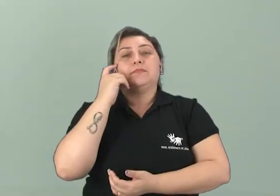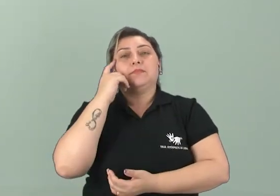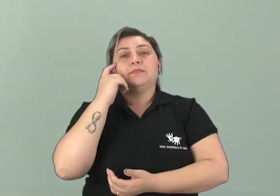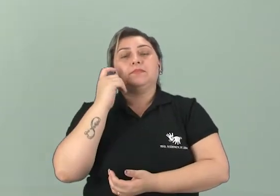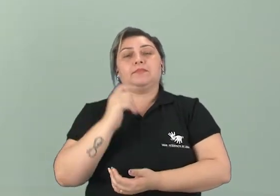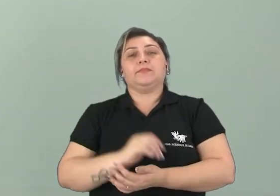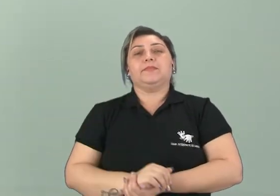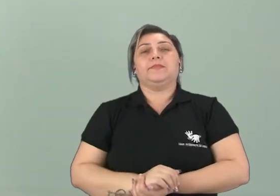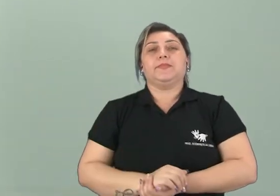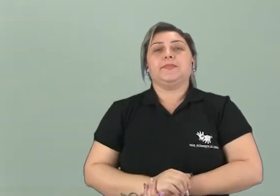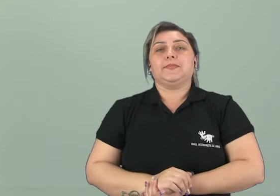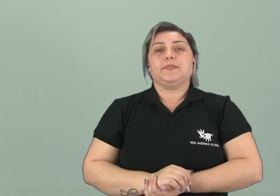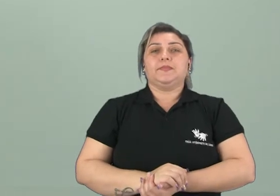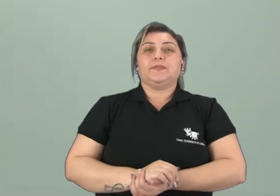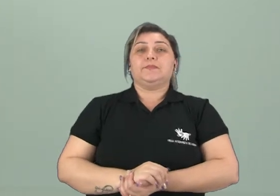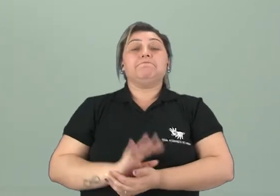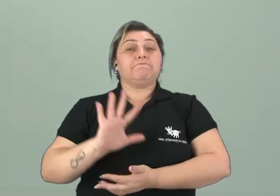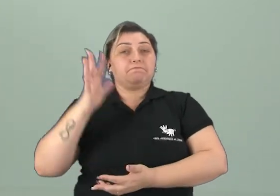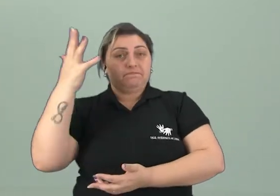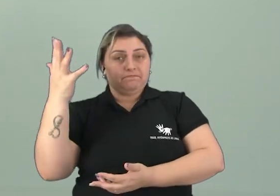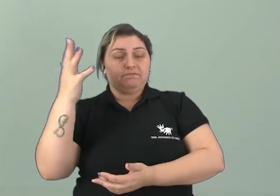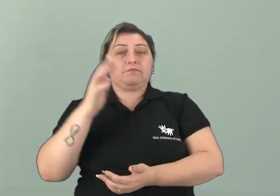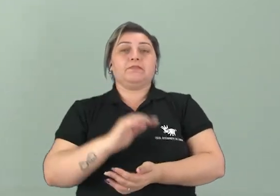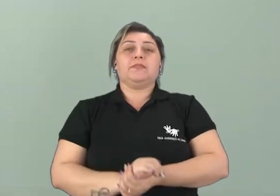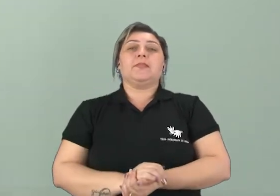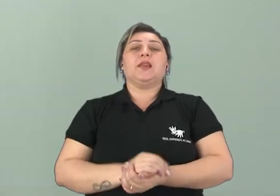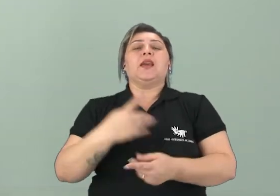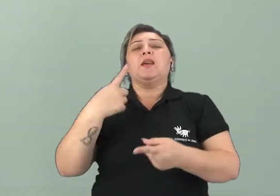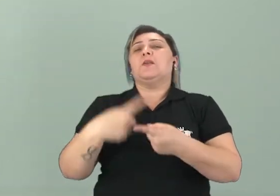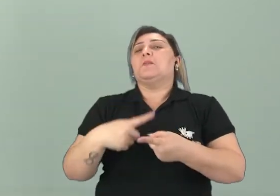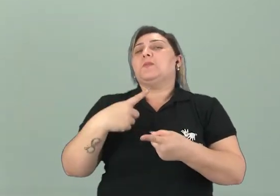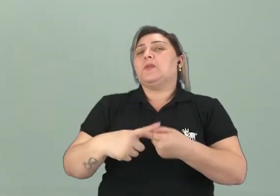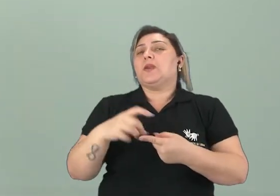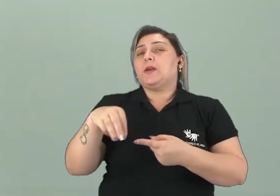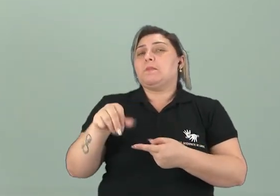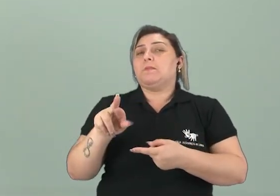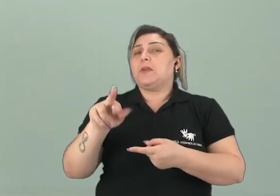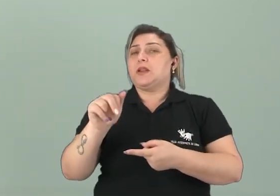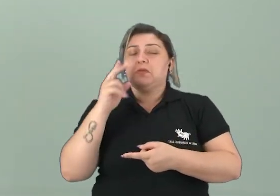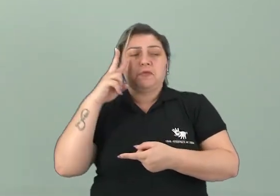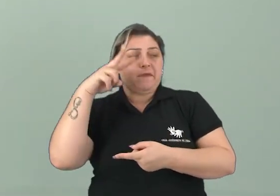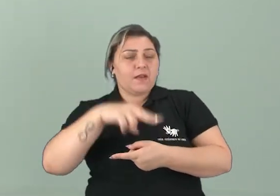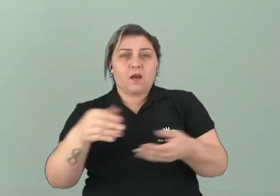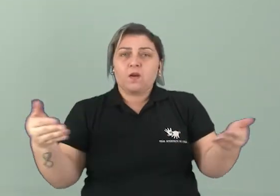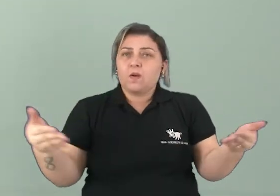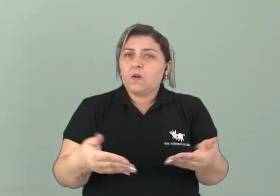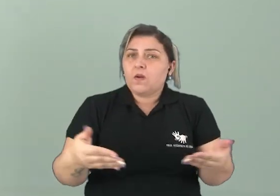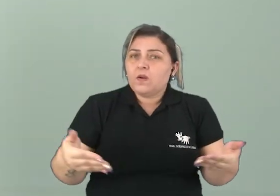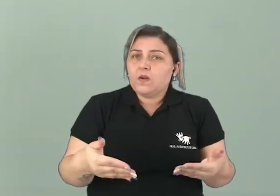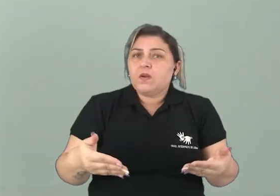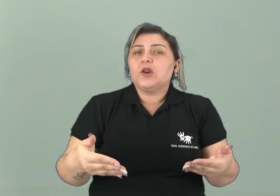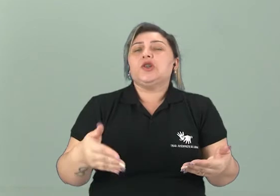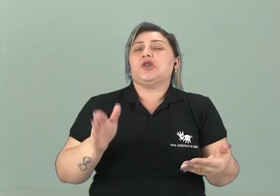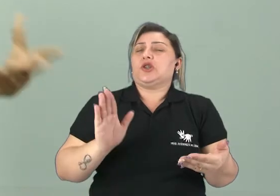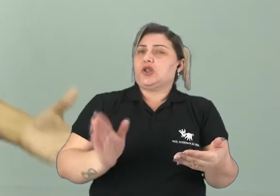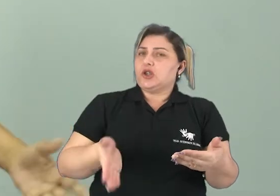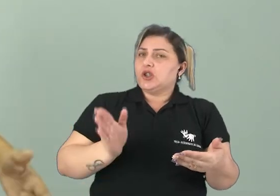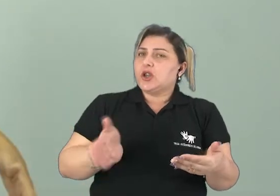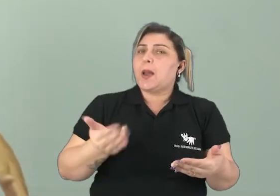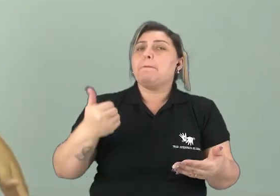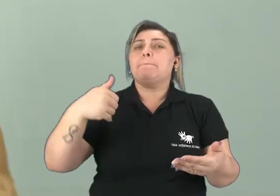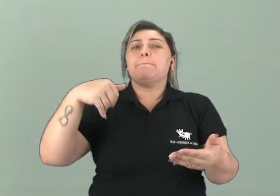essas situações que acontecem, né? Por que que a Marta não é vista hoje? Claro que hoje ela já é muito